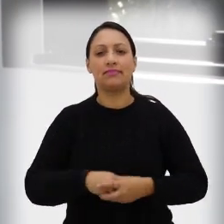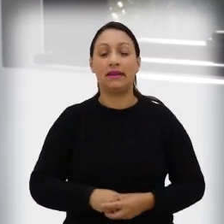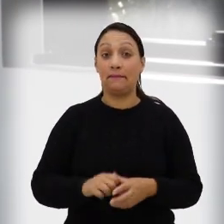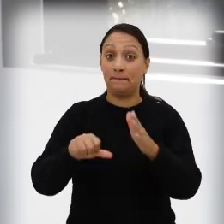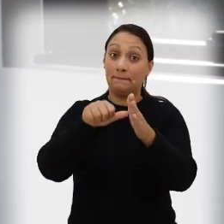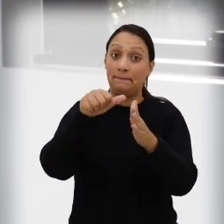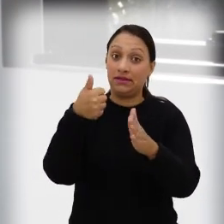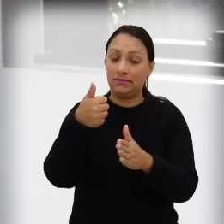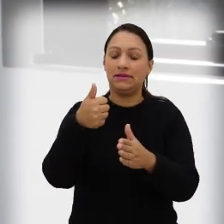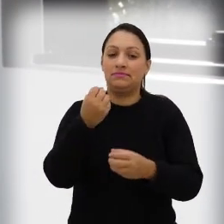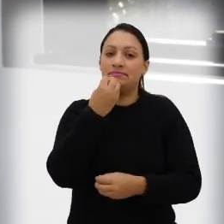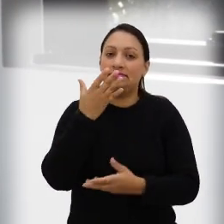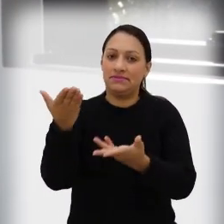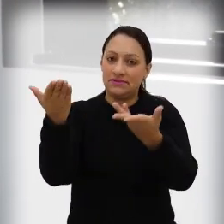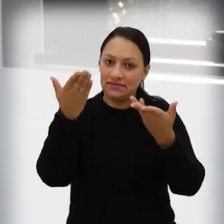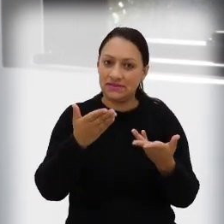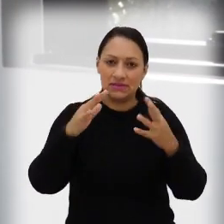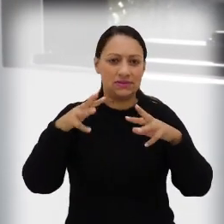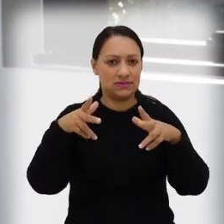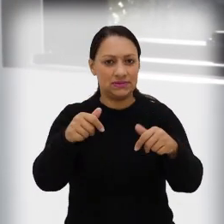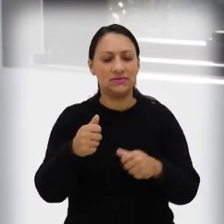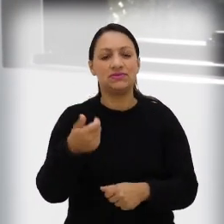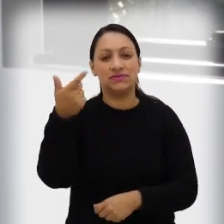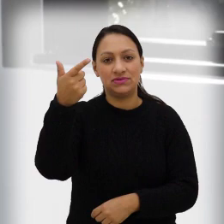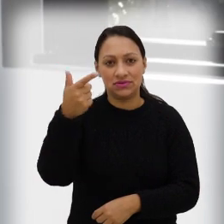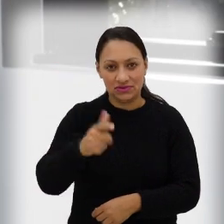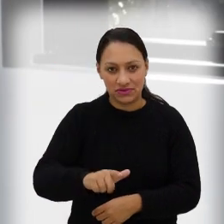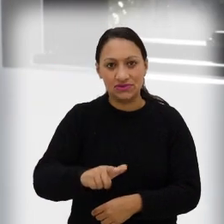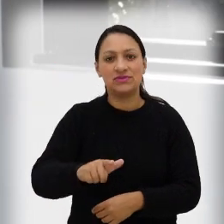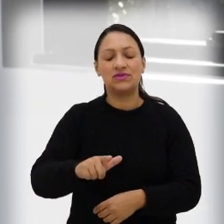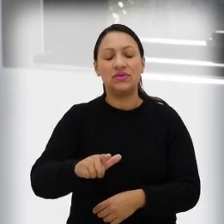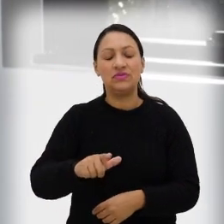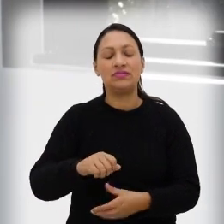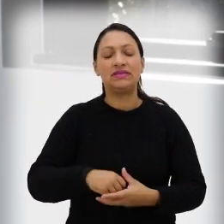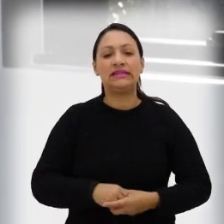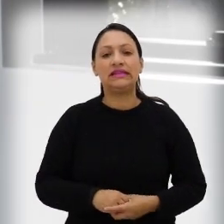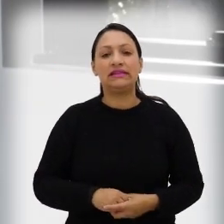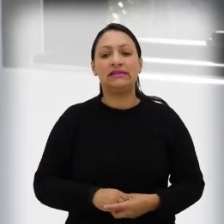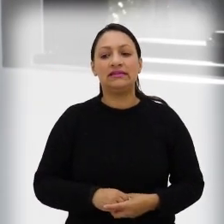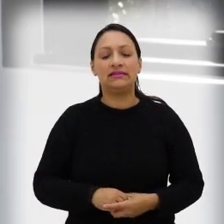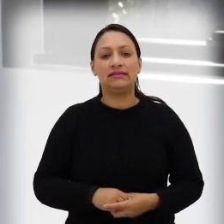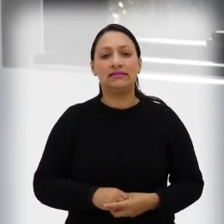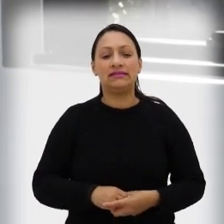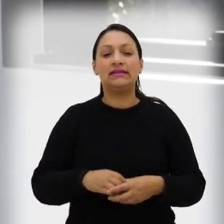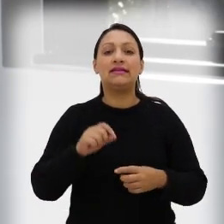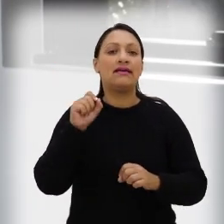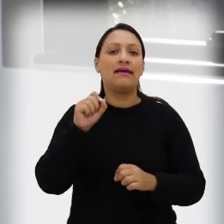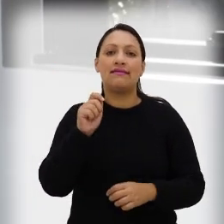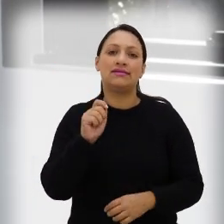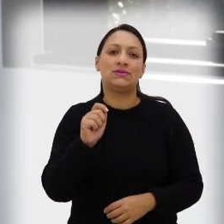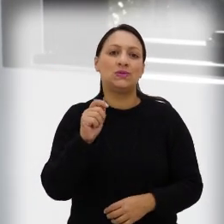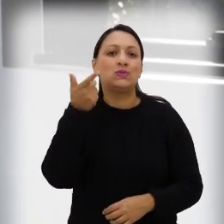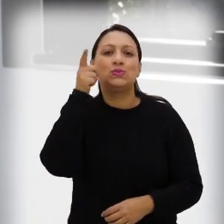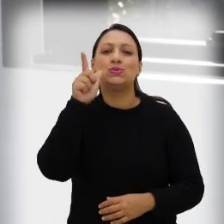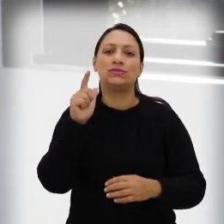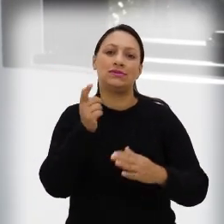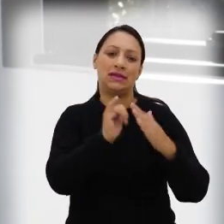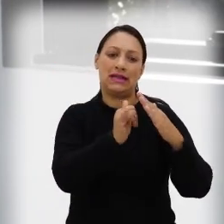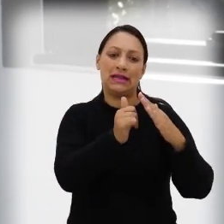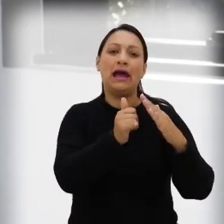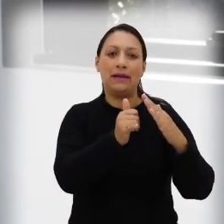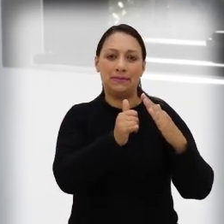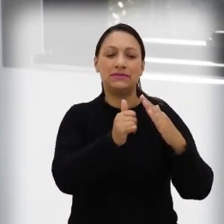dar as boas-vindas a todos, sejam bem-vindos a mais uma edição. Aquelas startups que não se classificaram, a seleção foi árdua, foi difícil, né? A